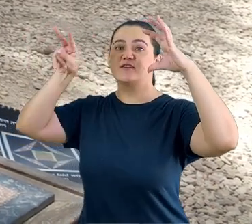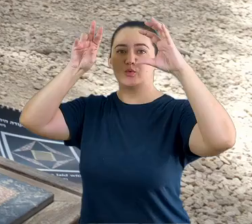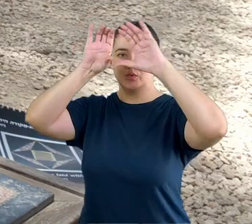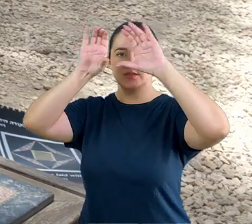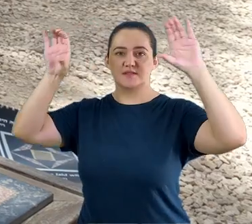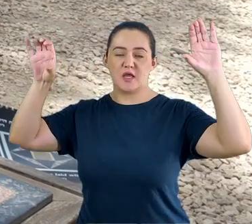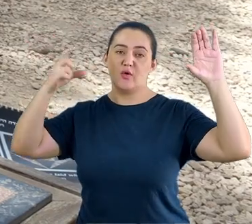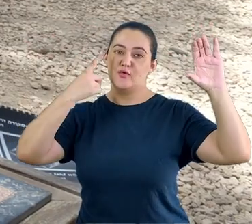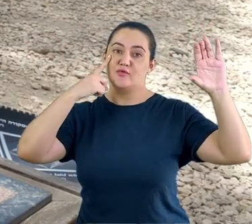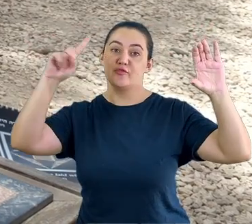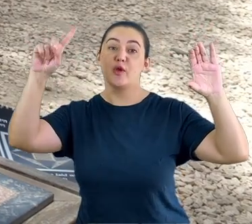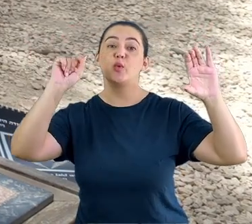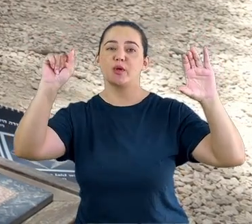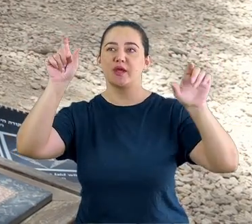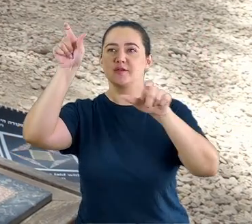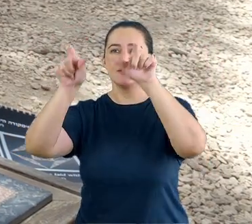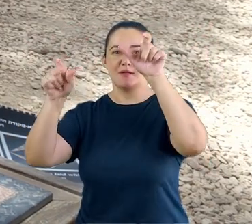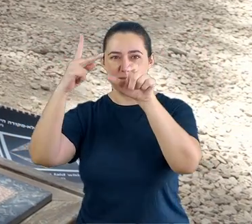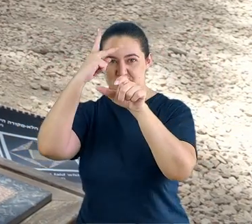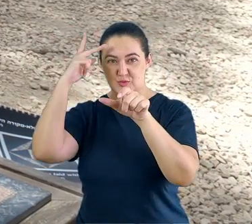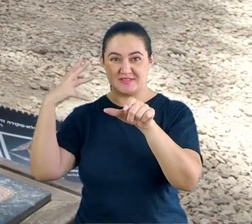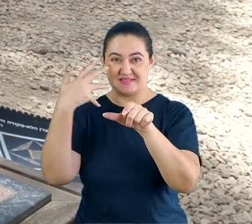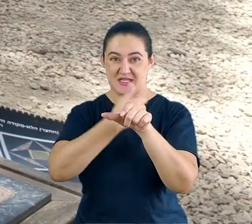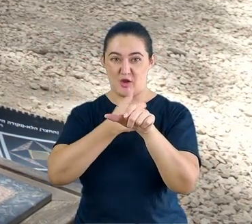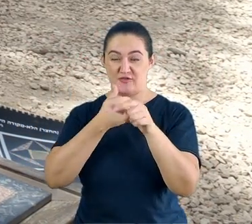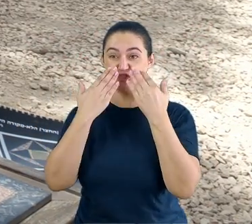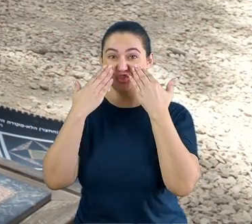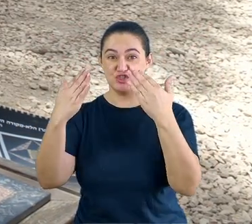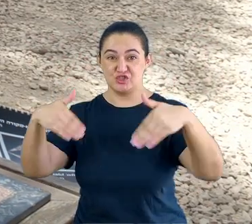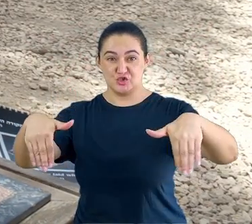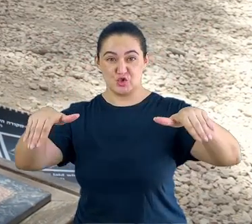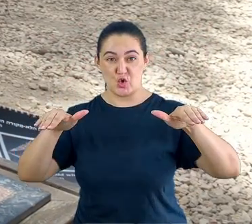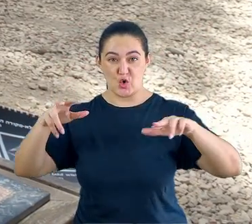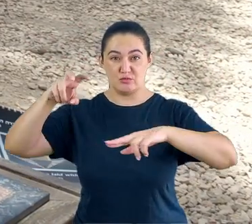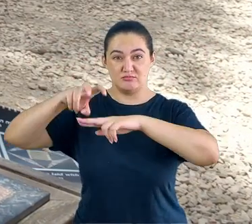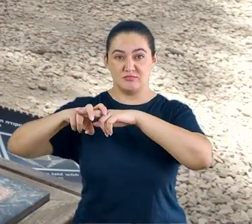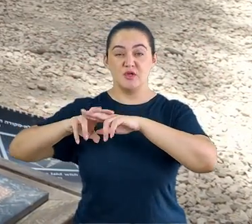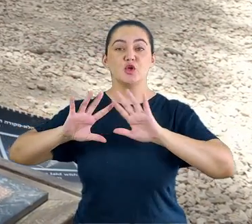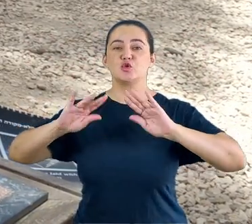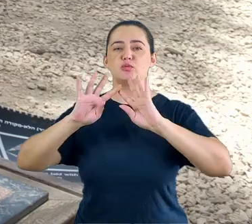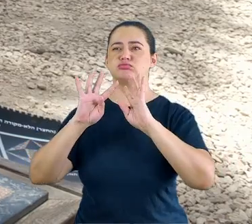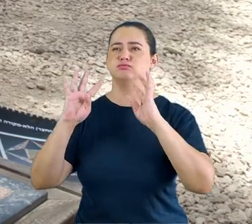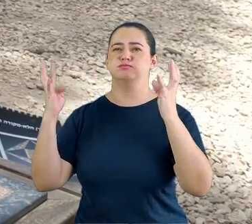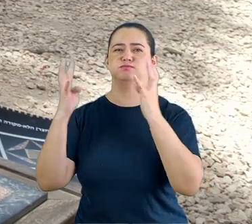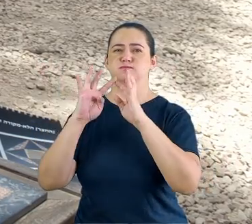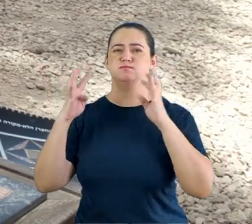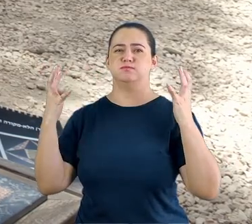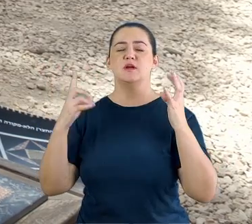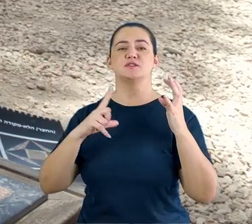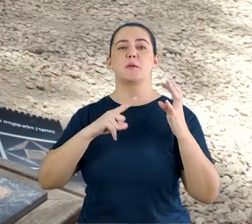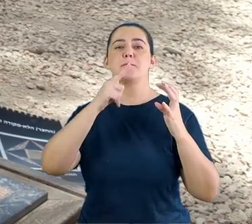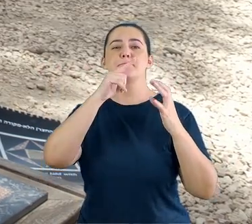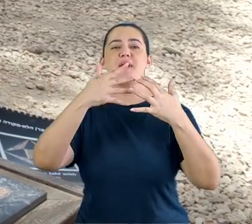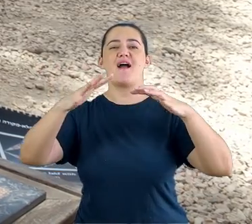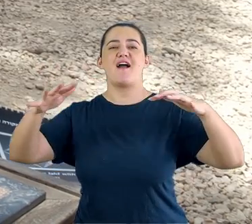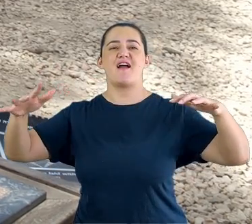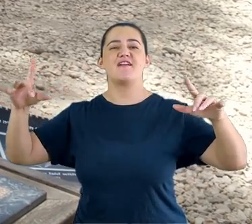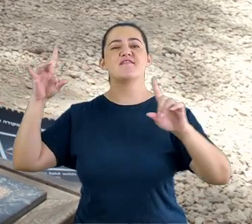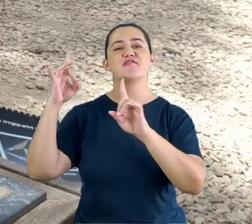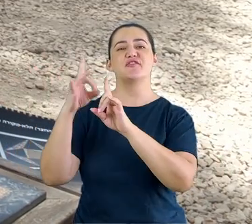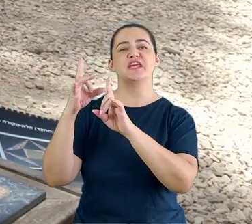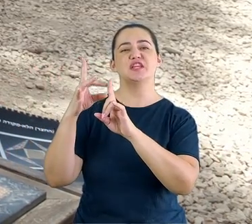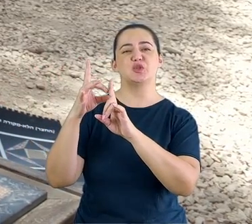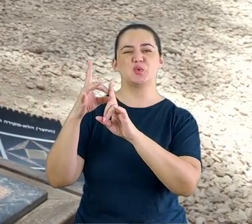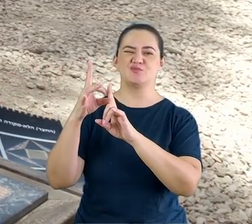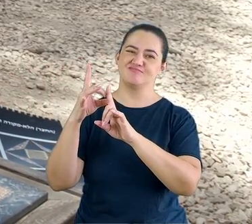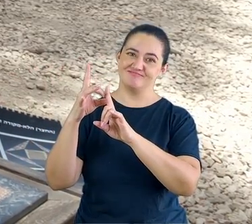do céu, vê os remidos diante do trono de Deus, todos em pé sobre o grande mar de vidro,